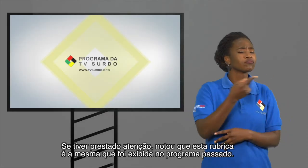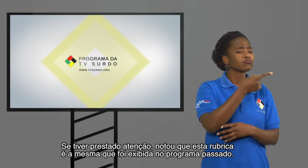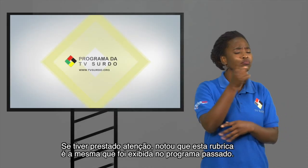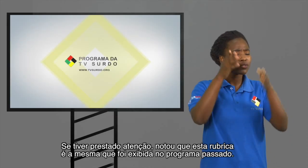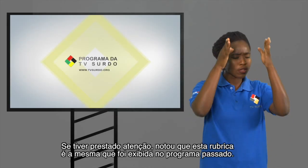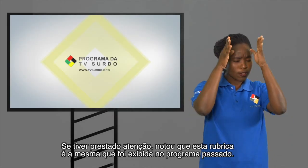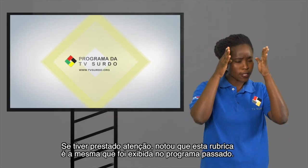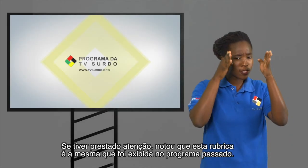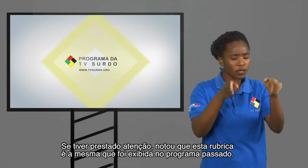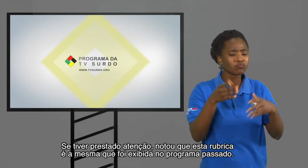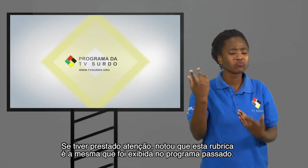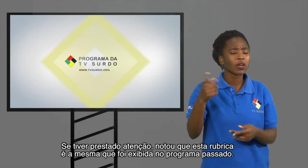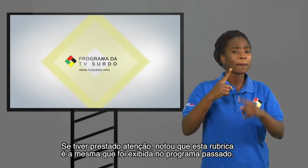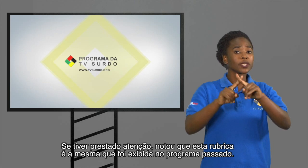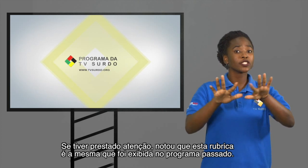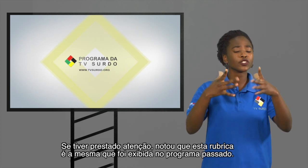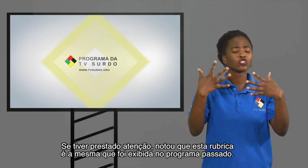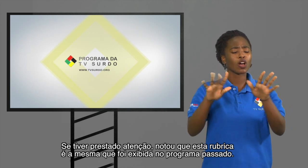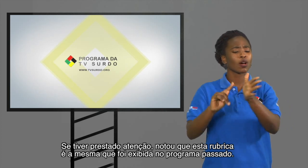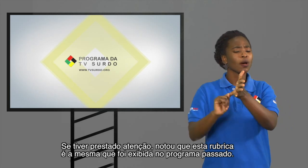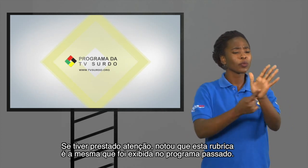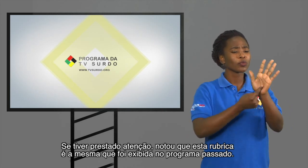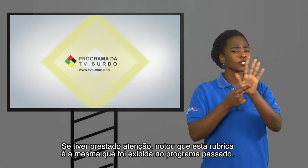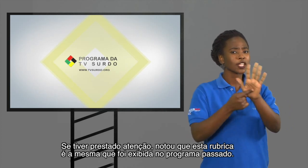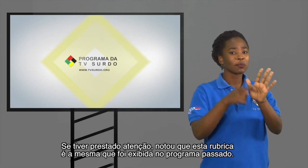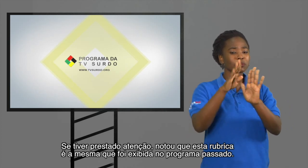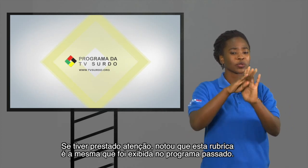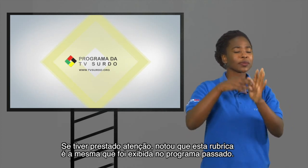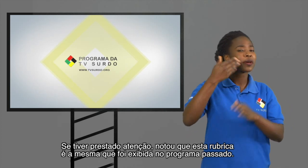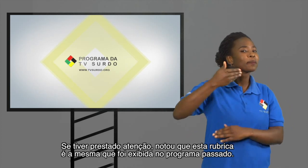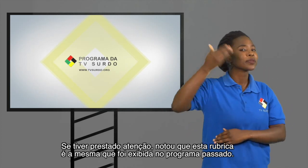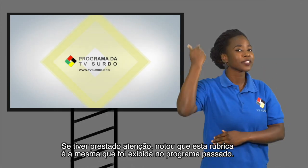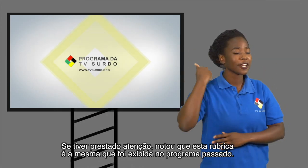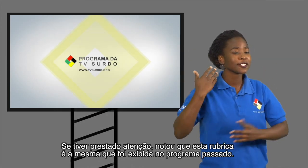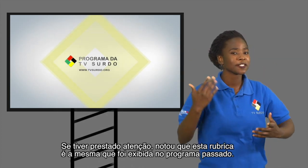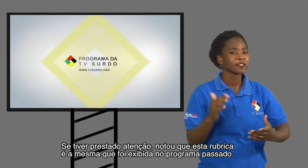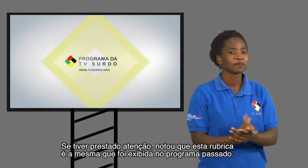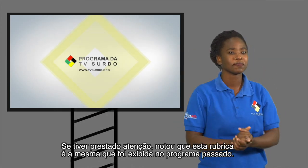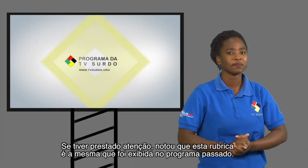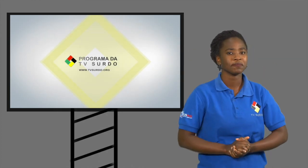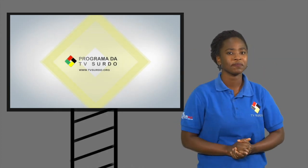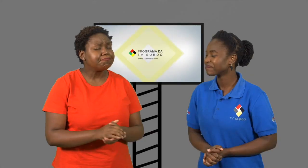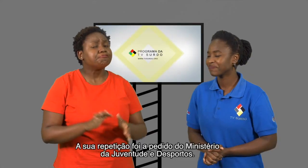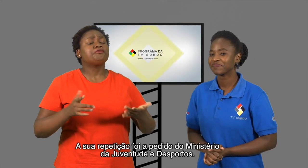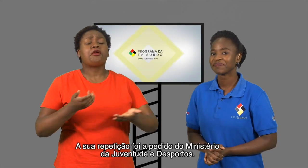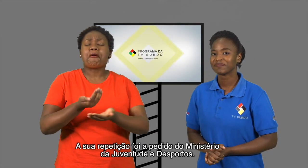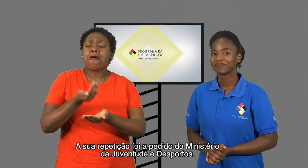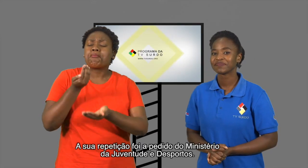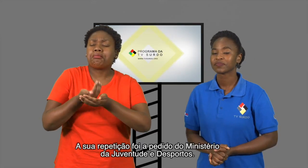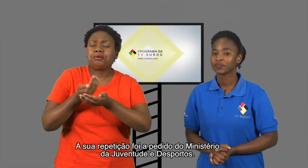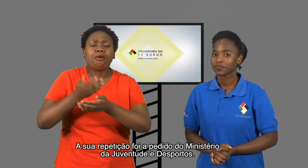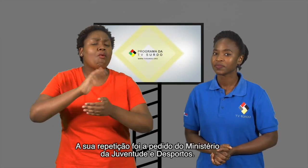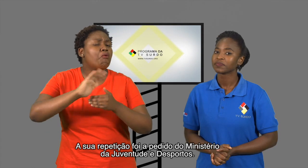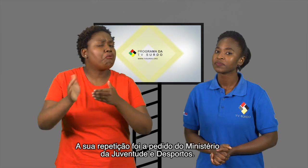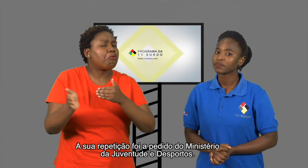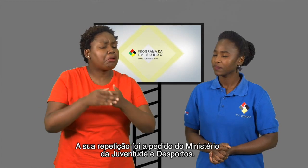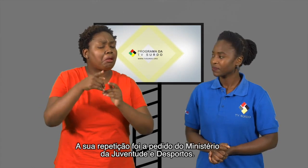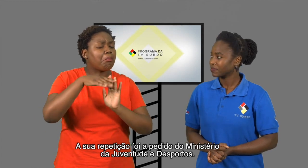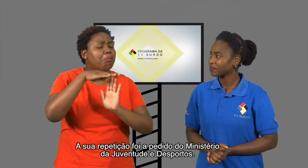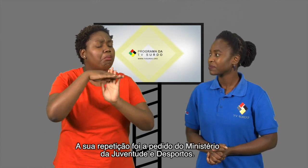Se tiver prestado atenção, notou que esta rubrica é a mesma que foi exibida no programa passado. A sua